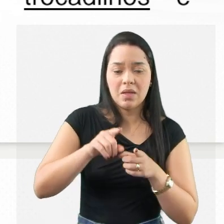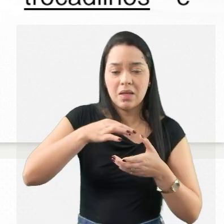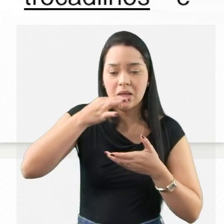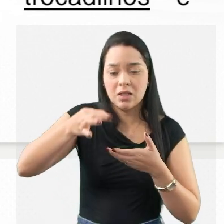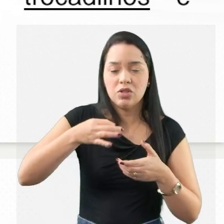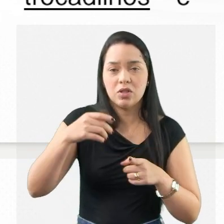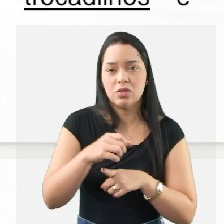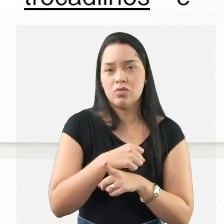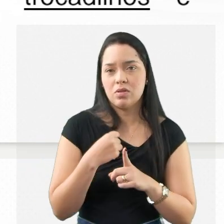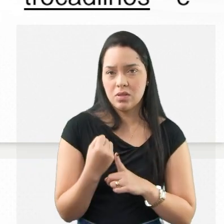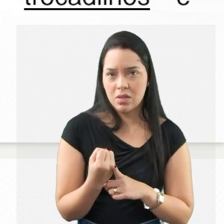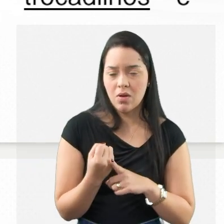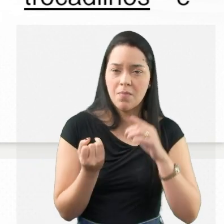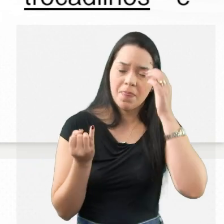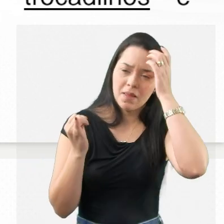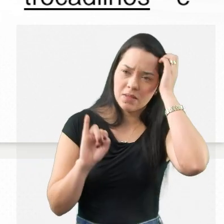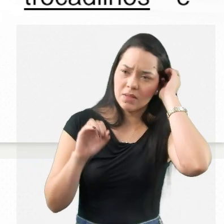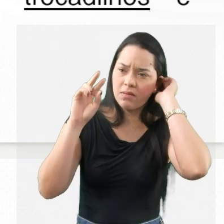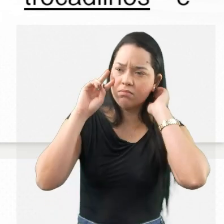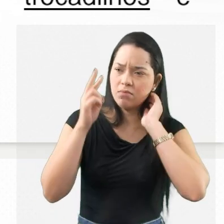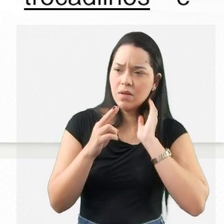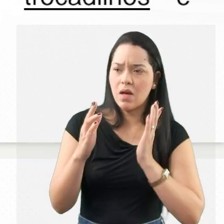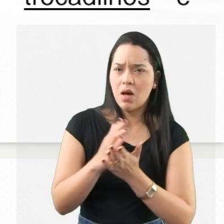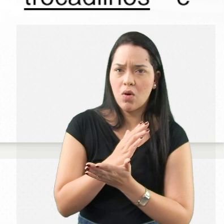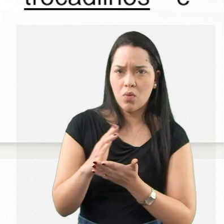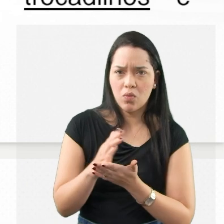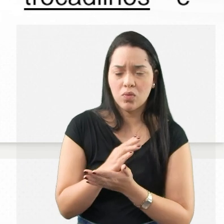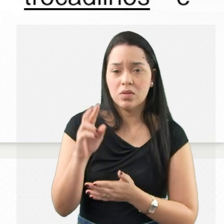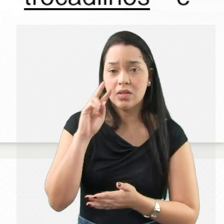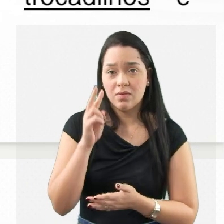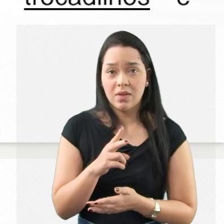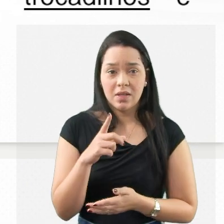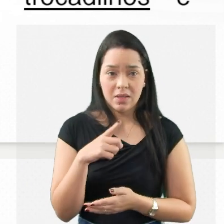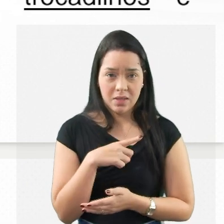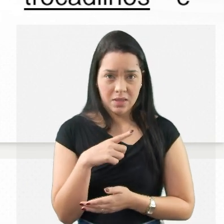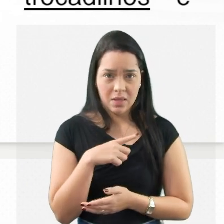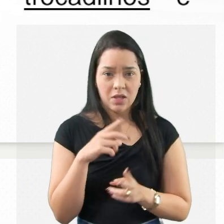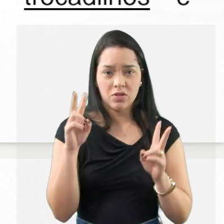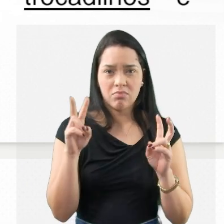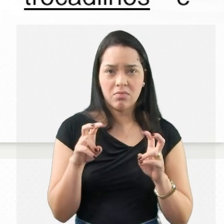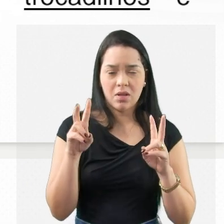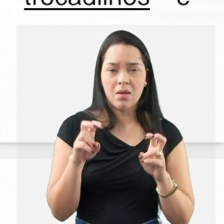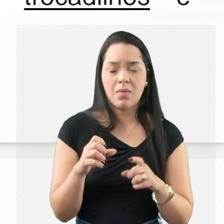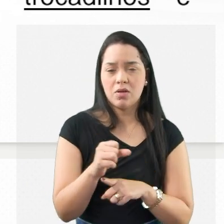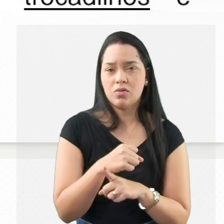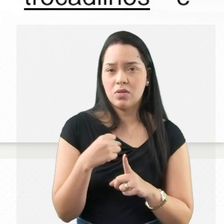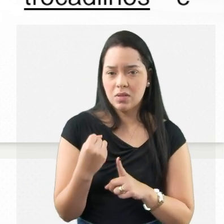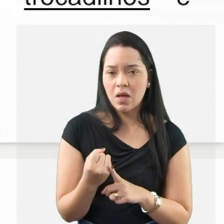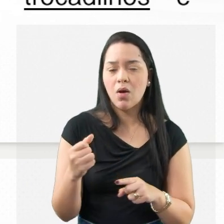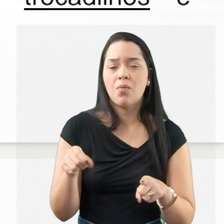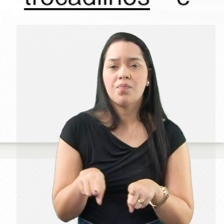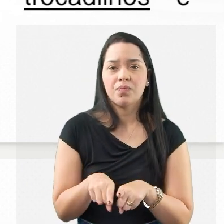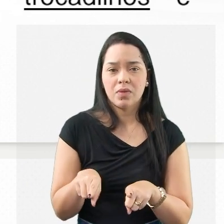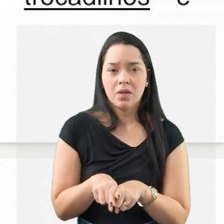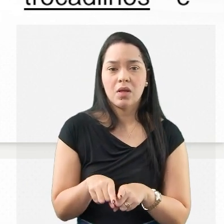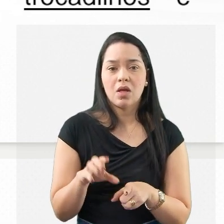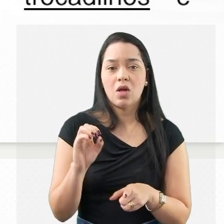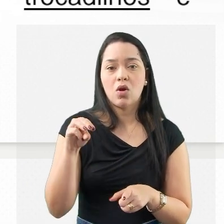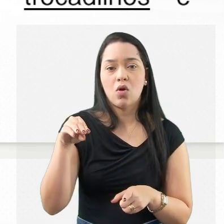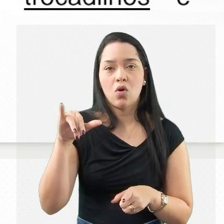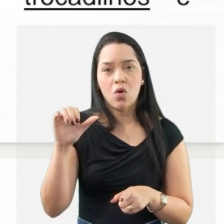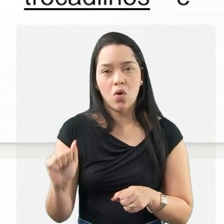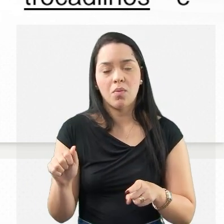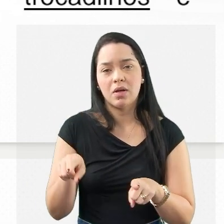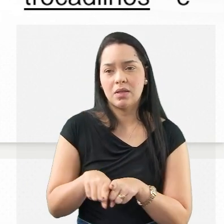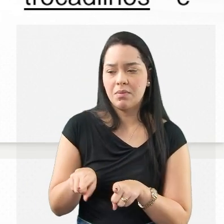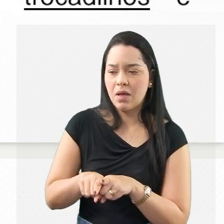A gente vai ver, se vocês forem pesquisar alguns cordéis, vocês vão ver que ele trata de tema social, às vezes de forma cômica, mas ele faz